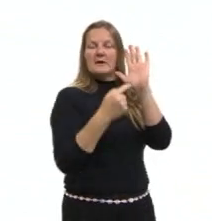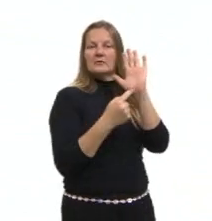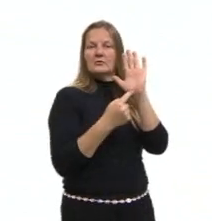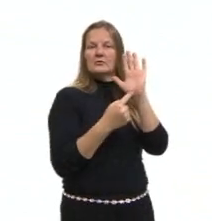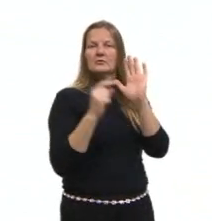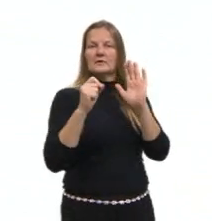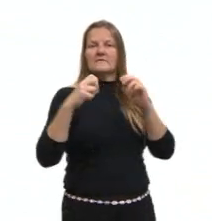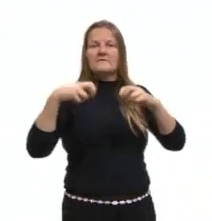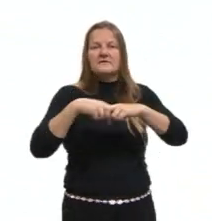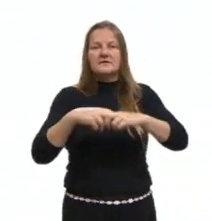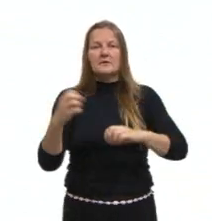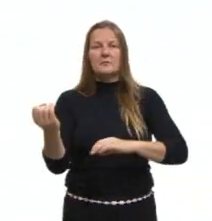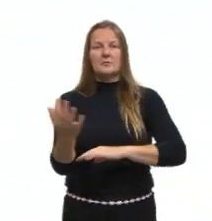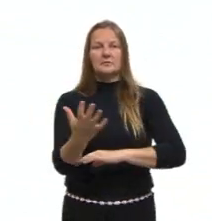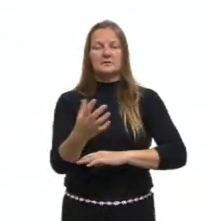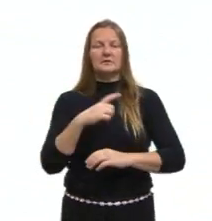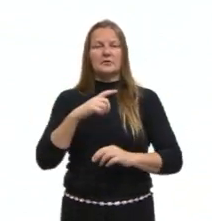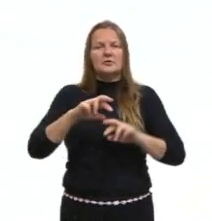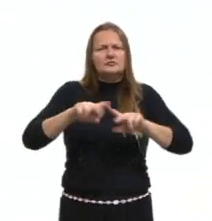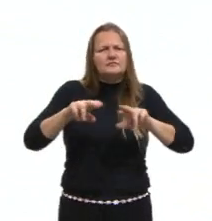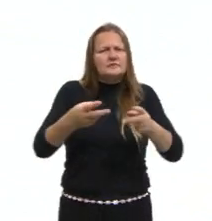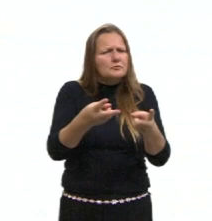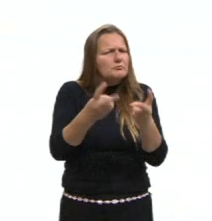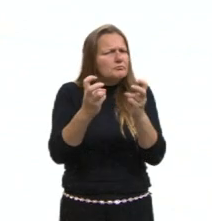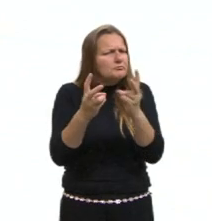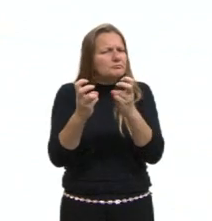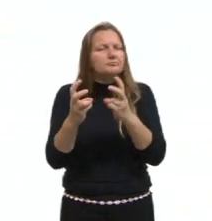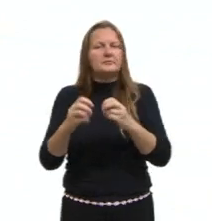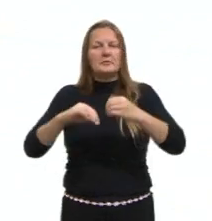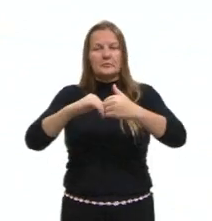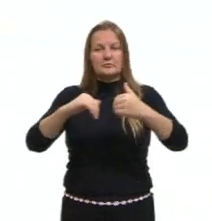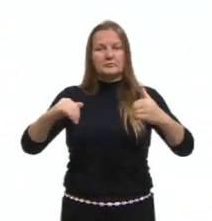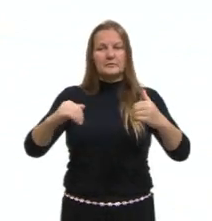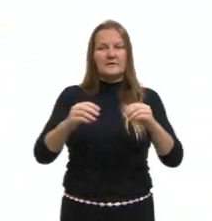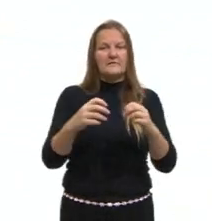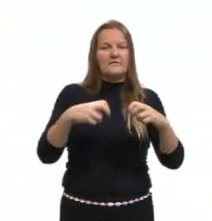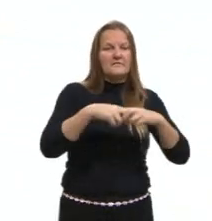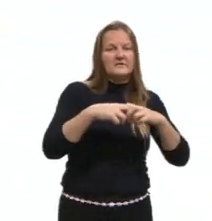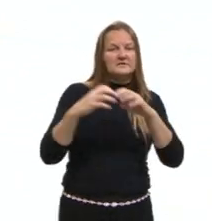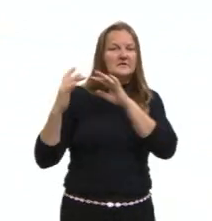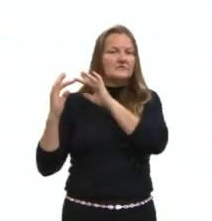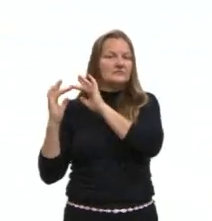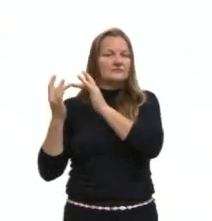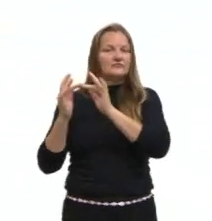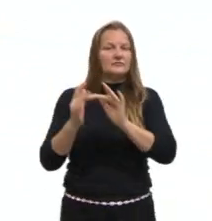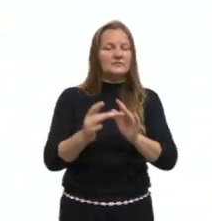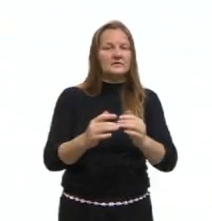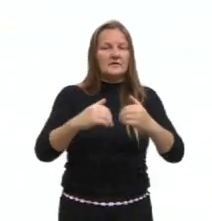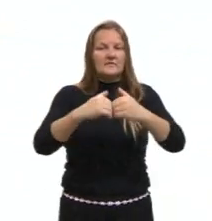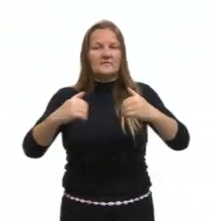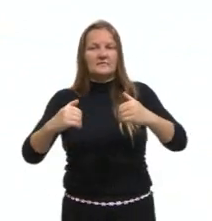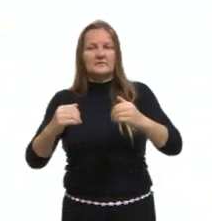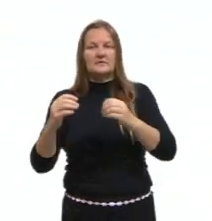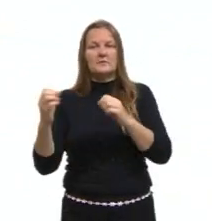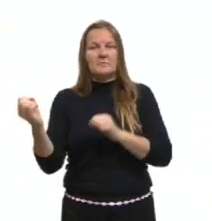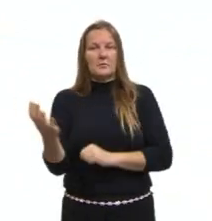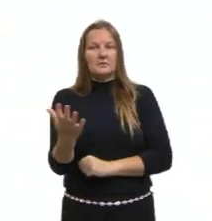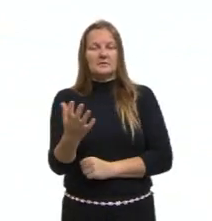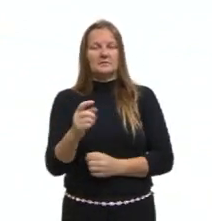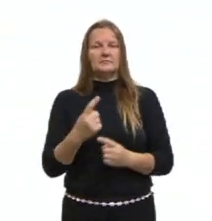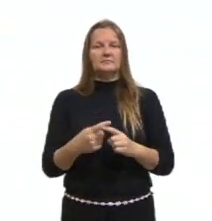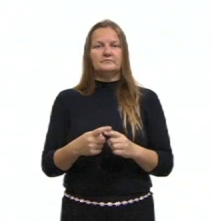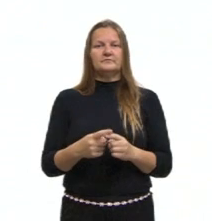a a ver uma diferença né a separação da física clássica entre a moderna foi quando a gente viu então